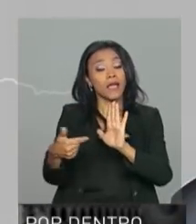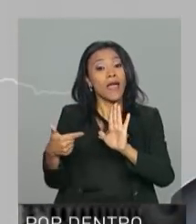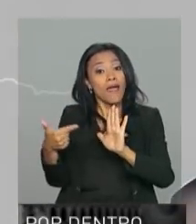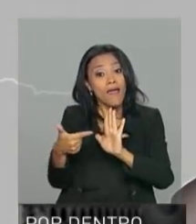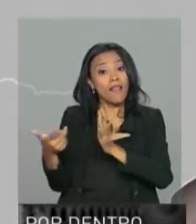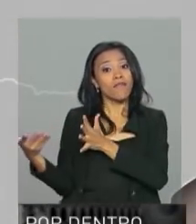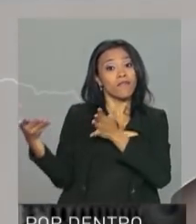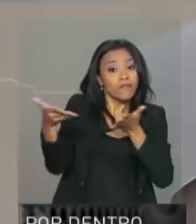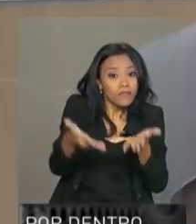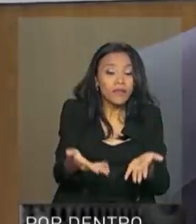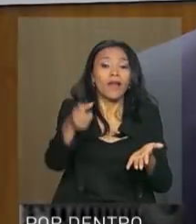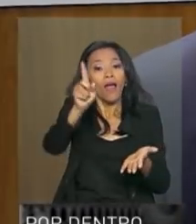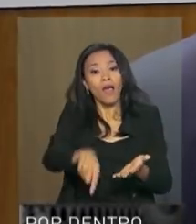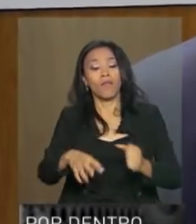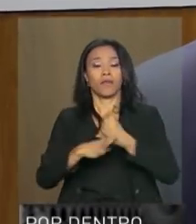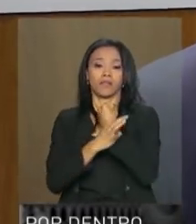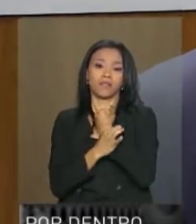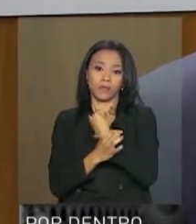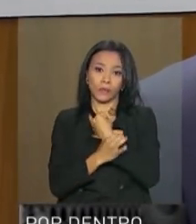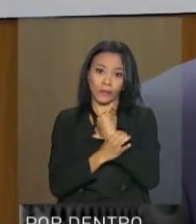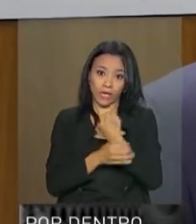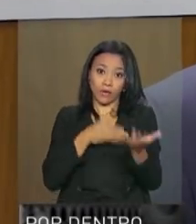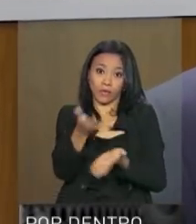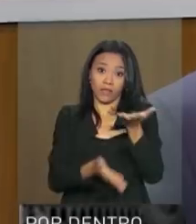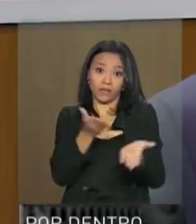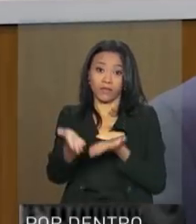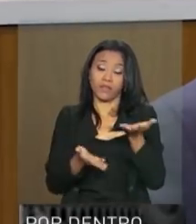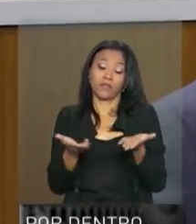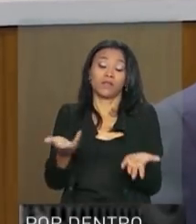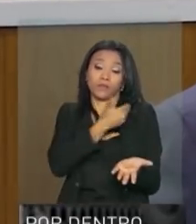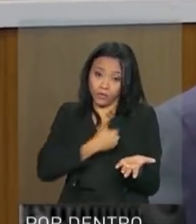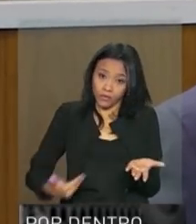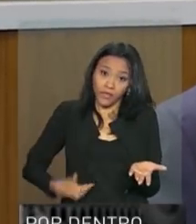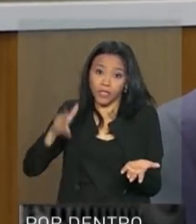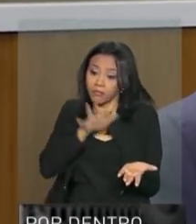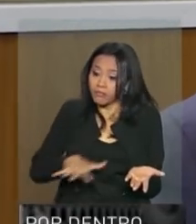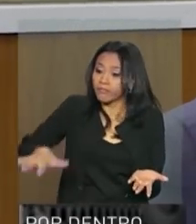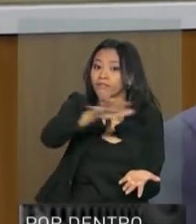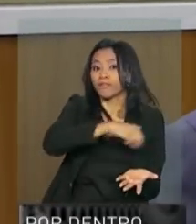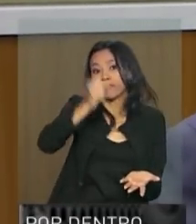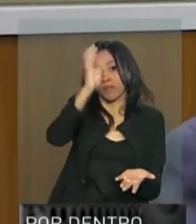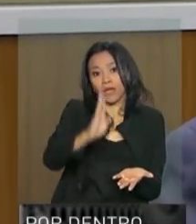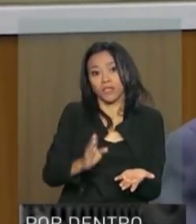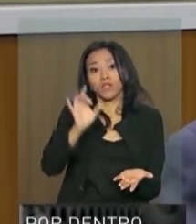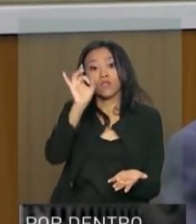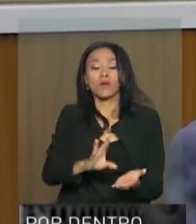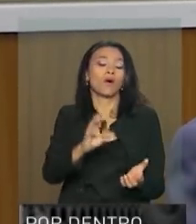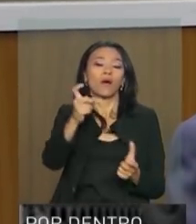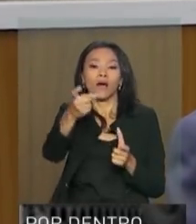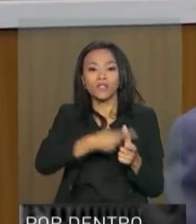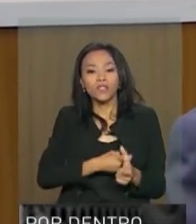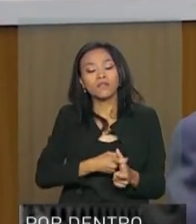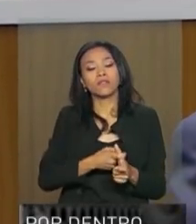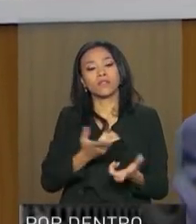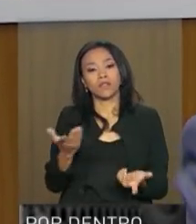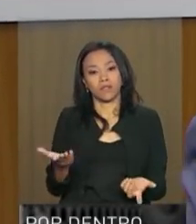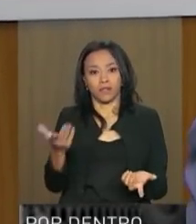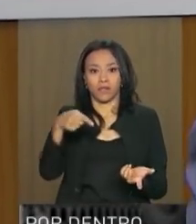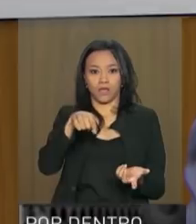poder garantir serviços públicos de melhor qualidade para o país como um todo. Quer dizer, a gente, só o déficit da Previdência no ano